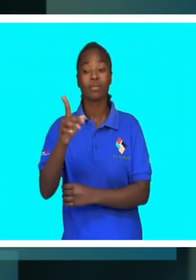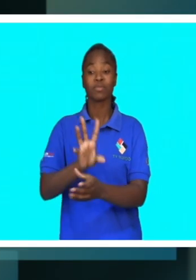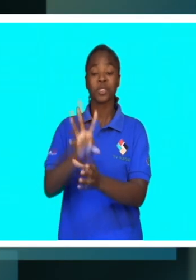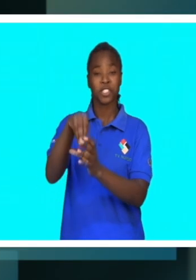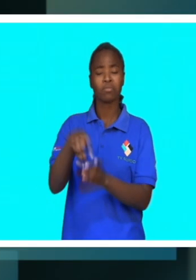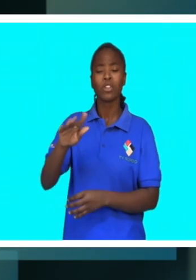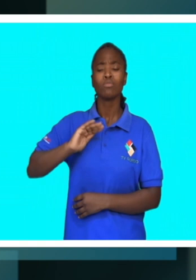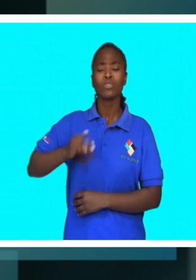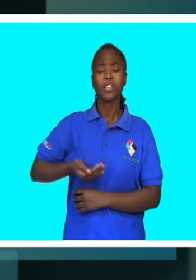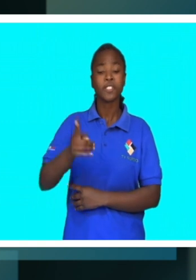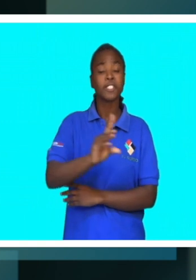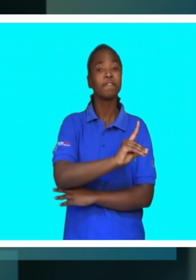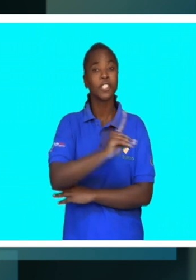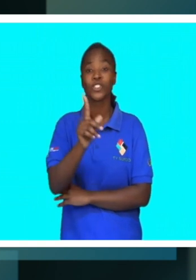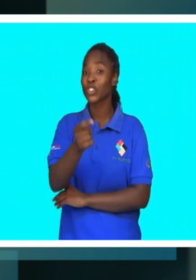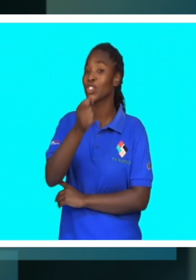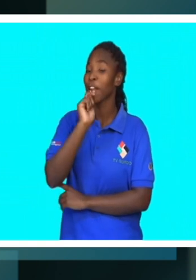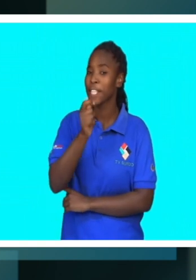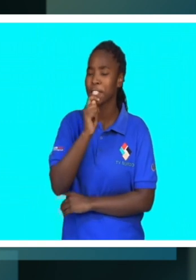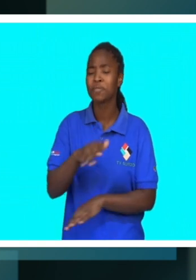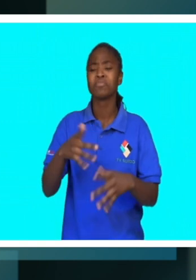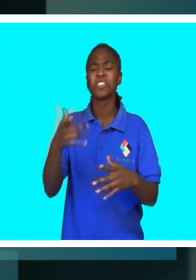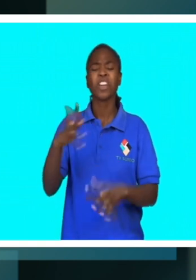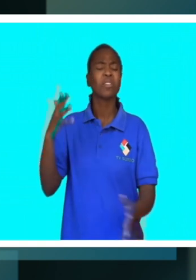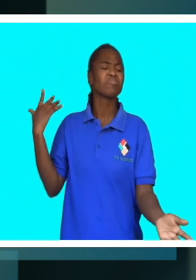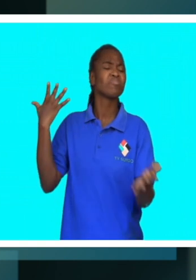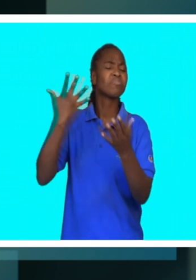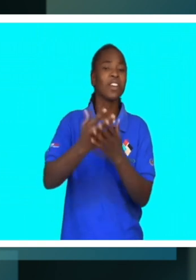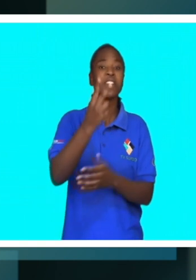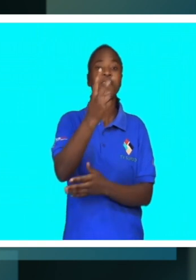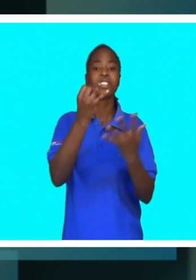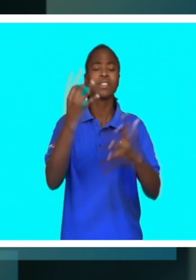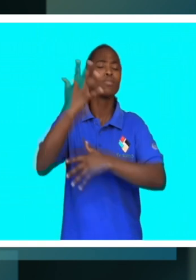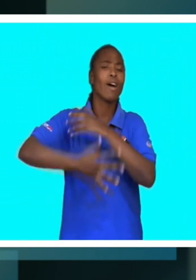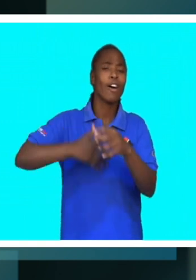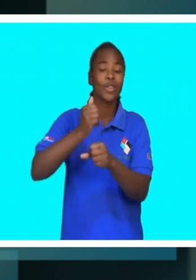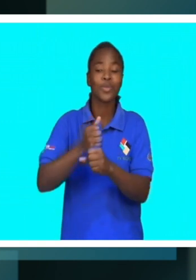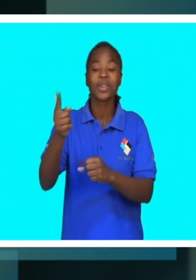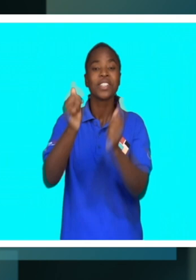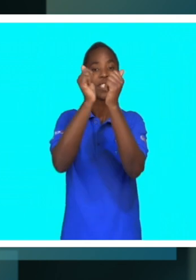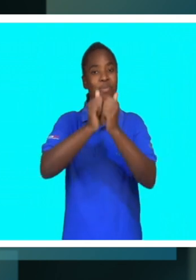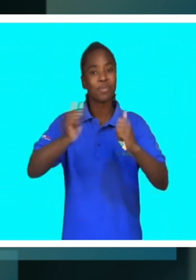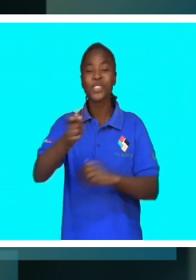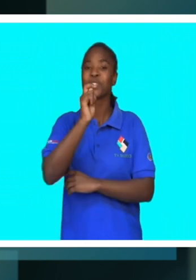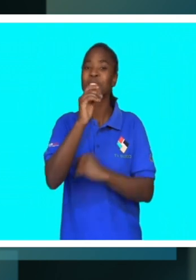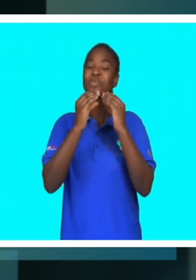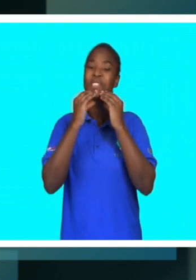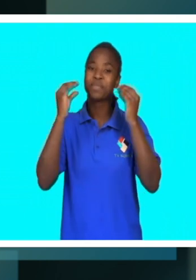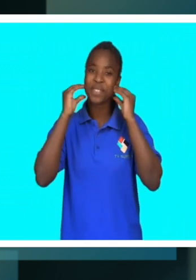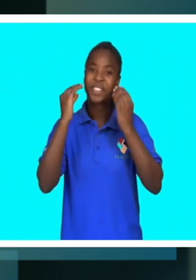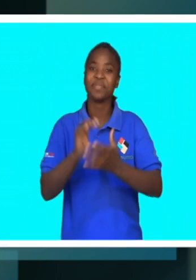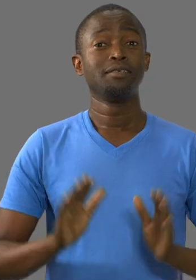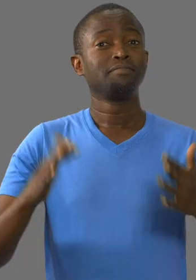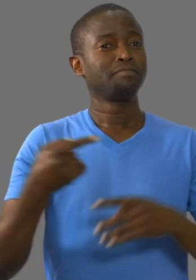inclusão da mulher com deficiência na mídia foi feito durante a celebração dos 27 anos da liberdade de imprensa em Moçambique.